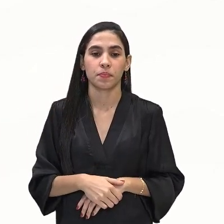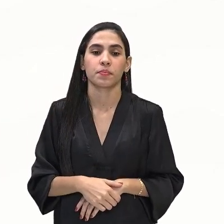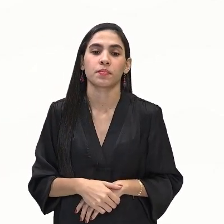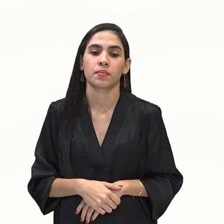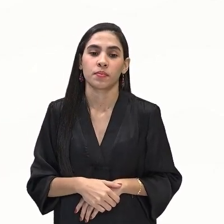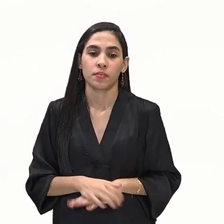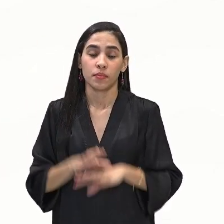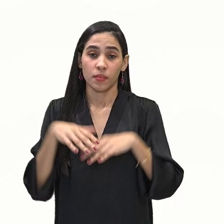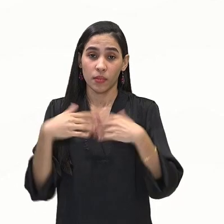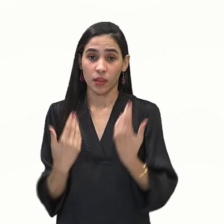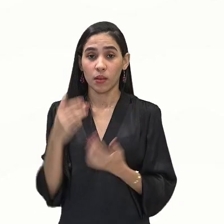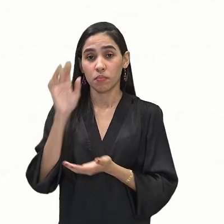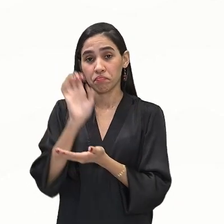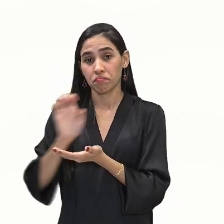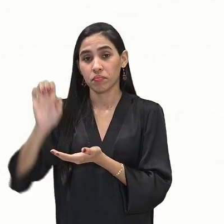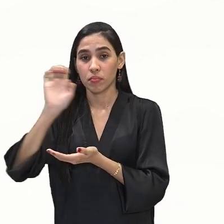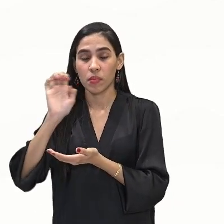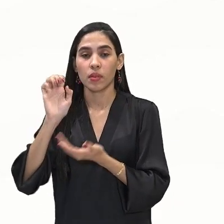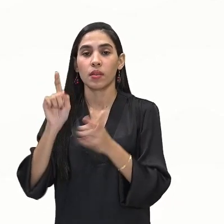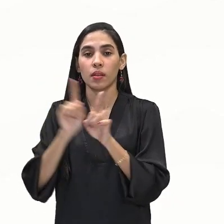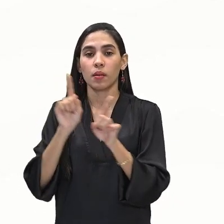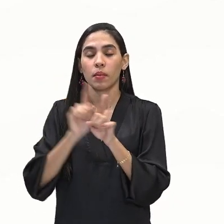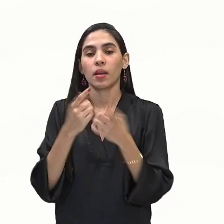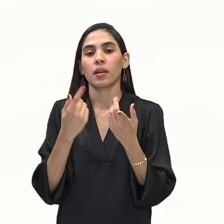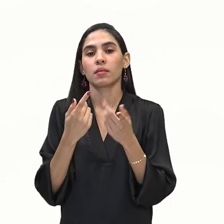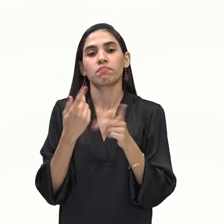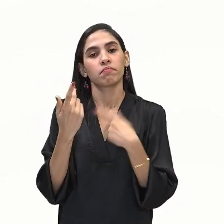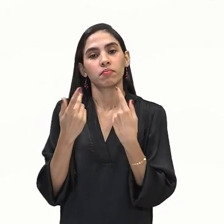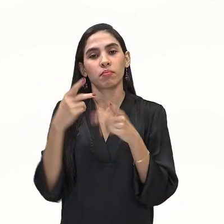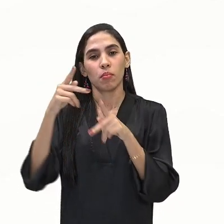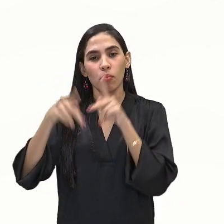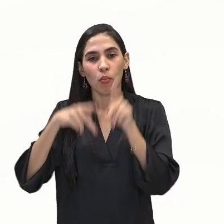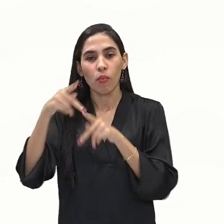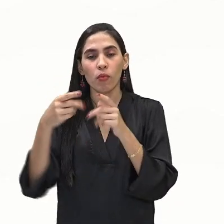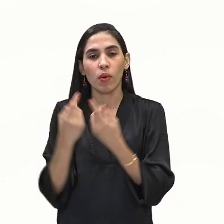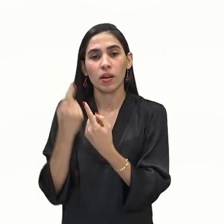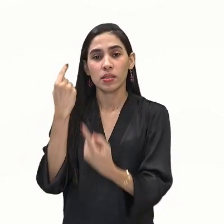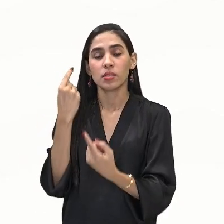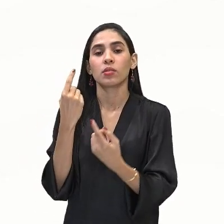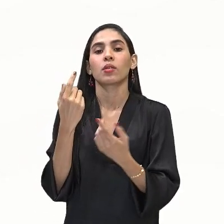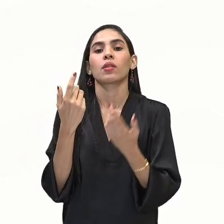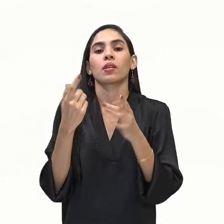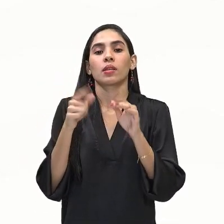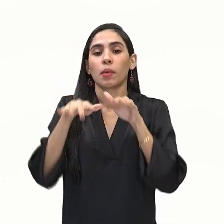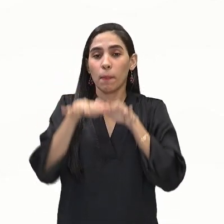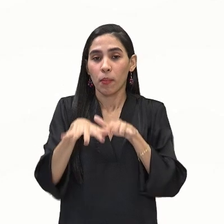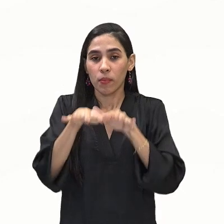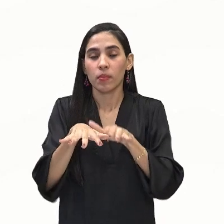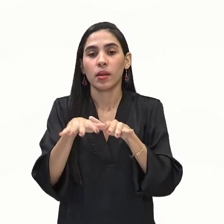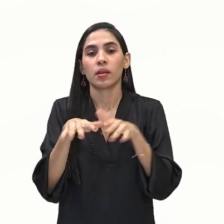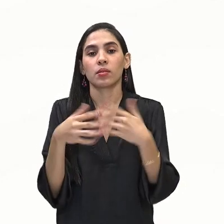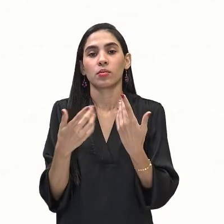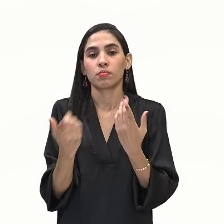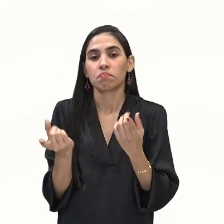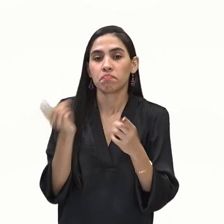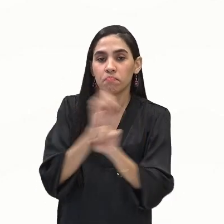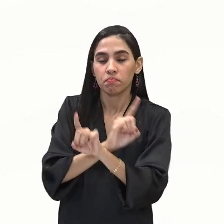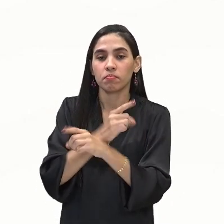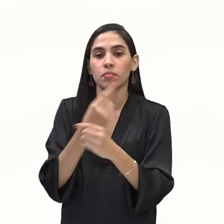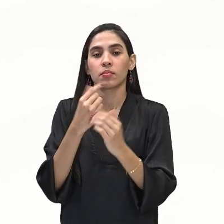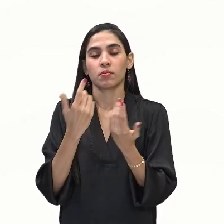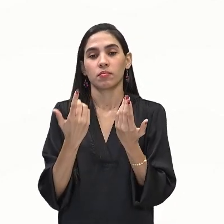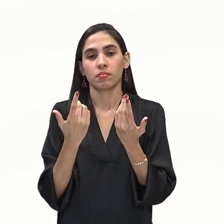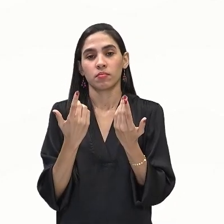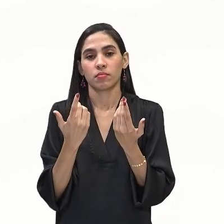Então, assim como na Europa, nas antigas colônias, como o Brasil, esses movimentos contrários à submissão,